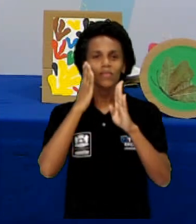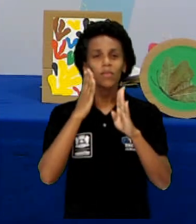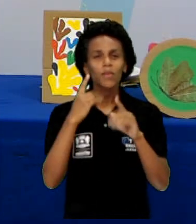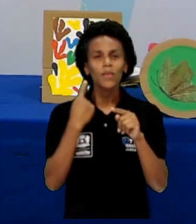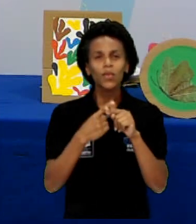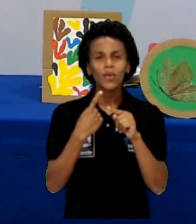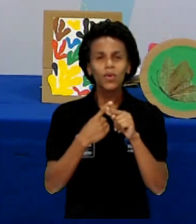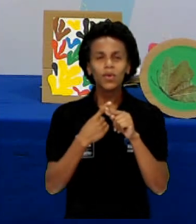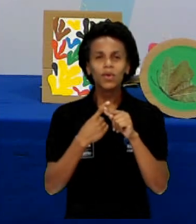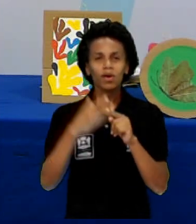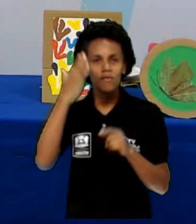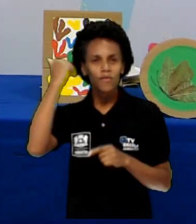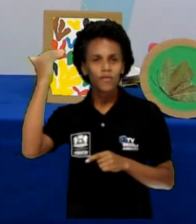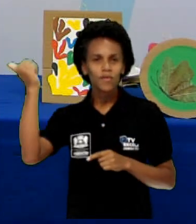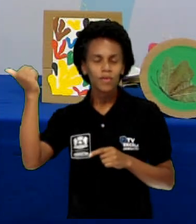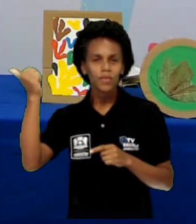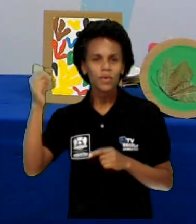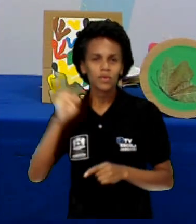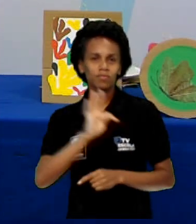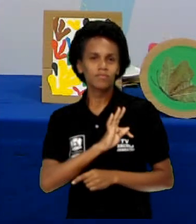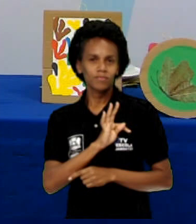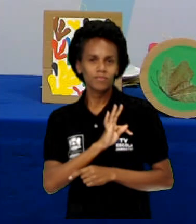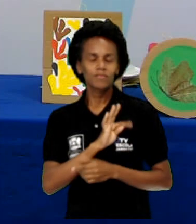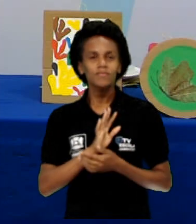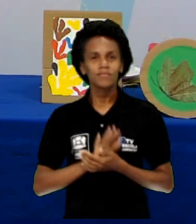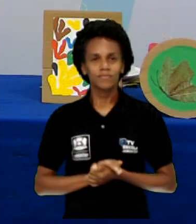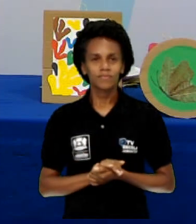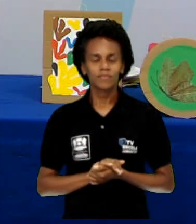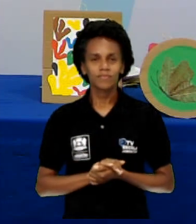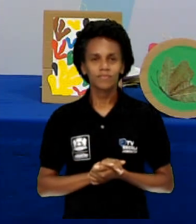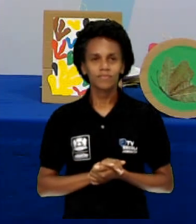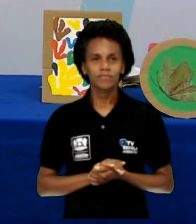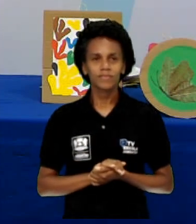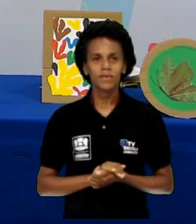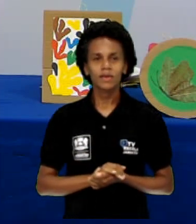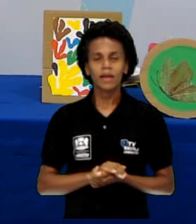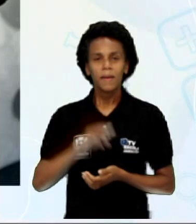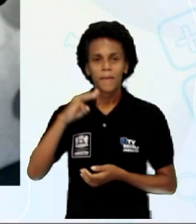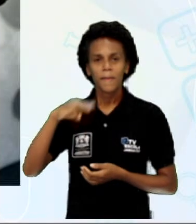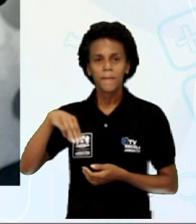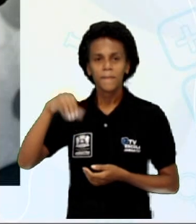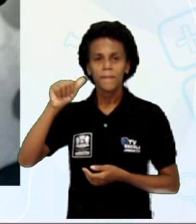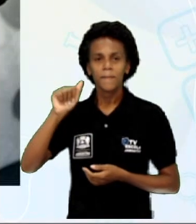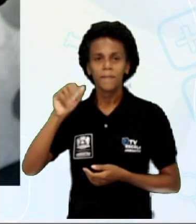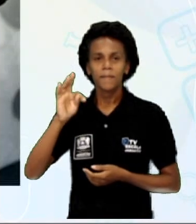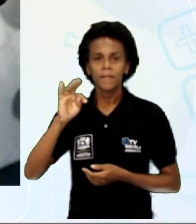técnica. Então, Matisse, o pintor das tesouras.